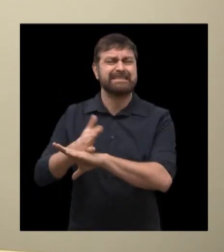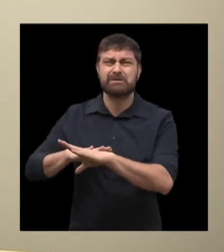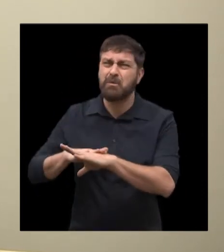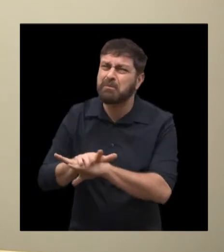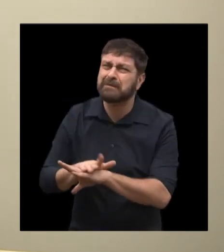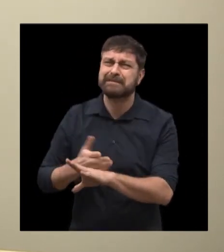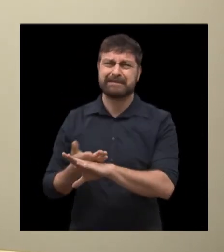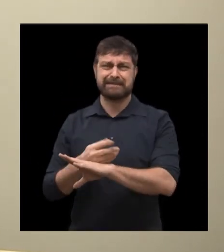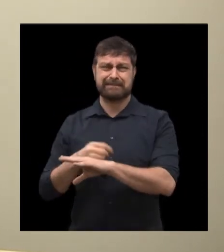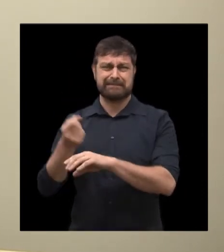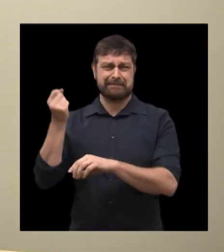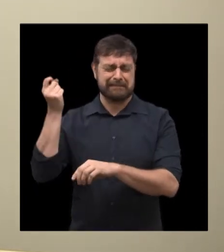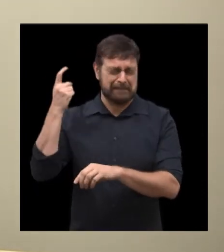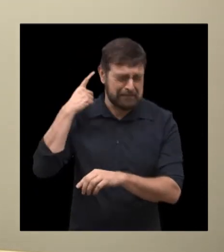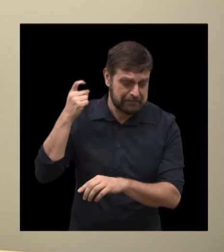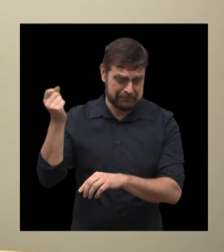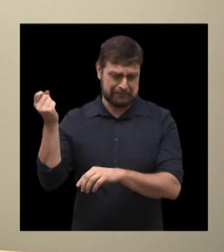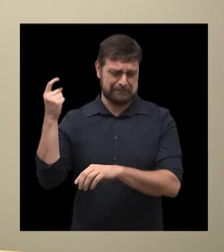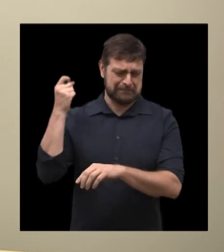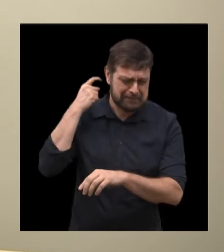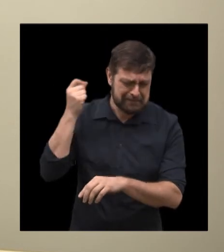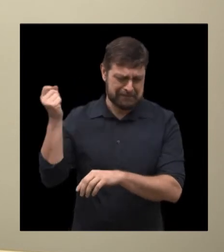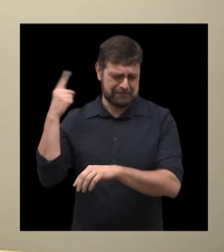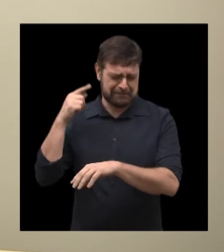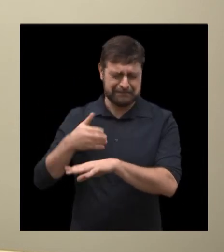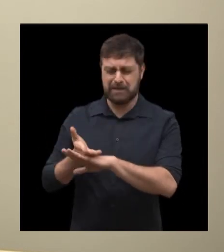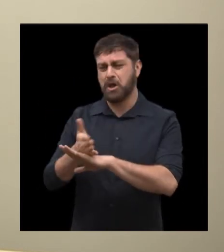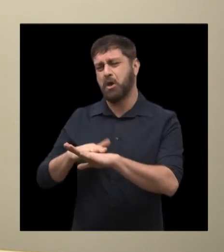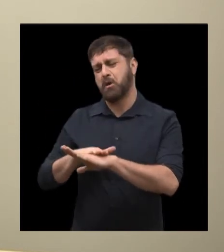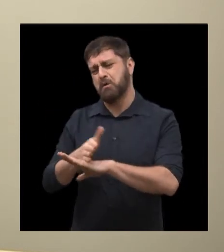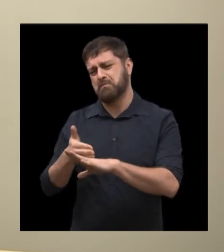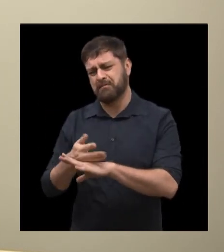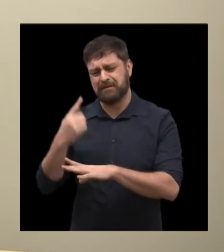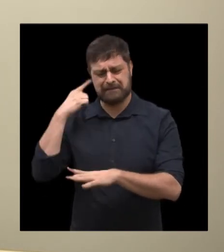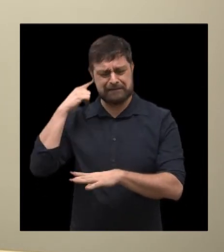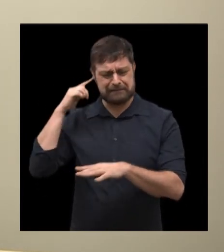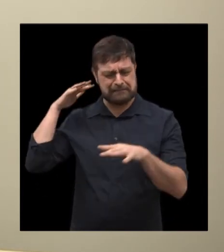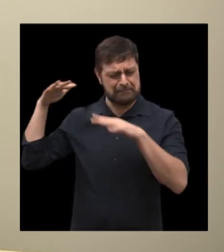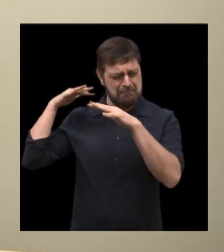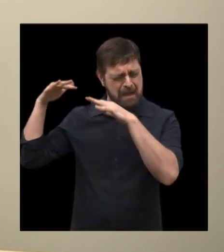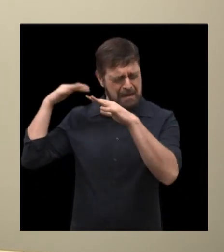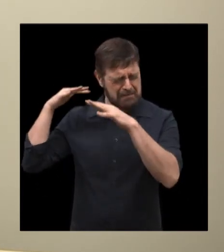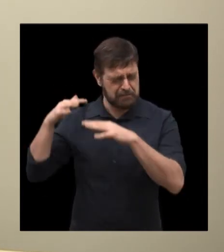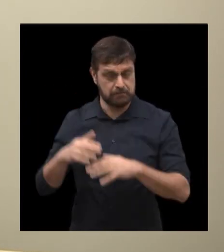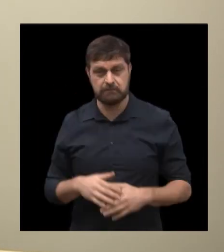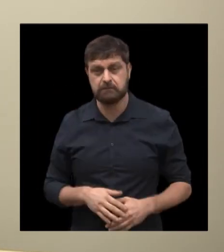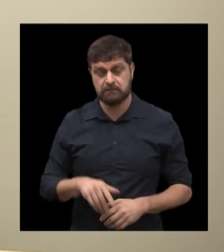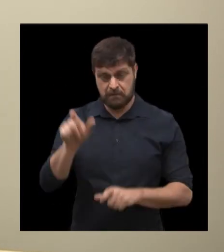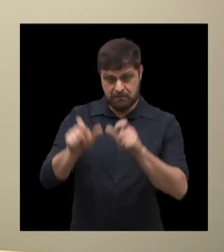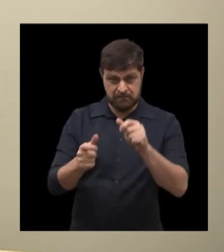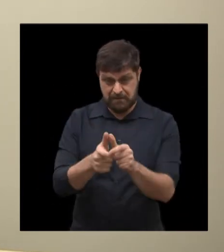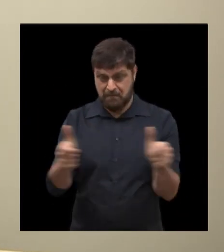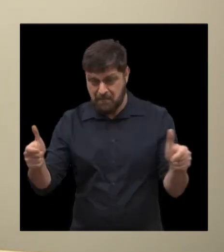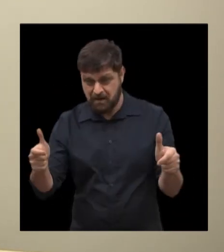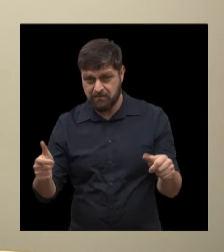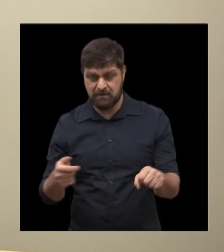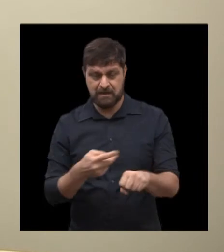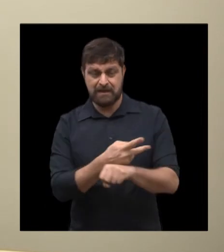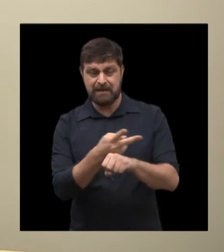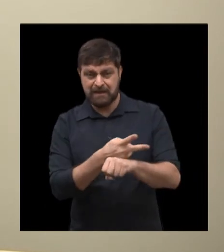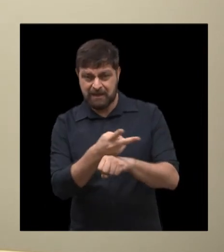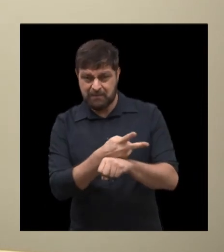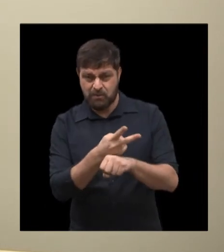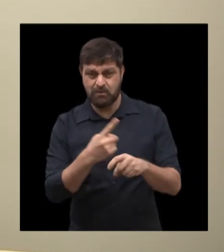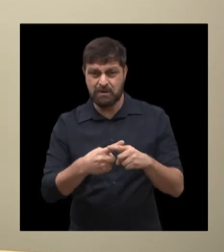zumbido do que a perda auditiva em si. Então, grande parte das pessoas que procuram tratamento da